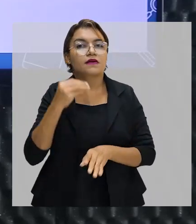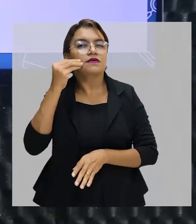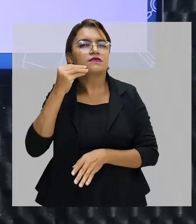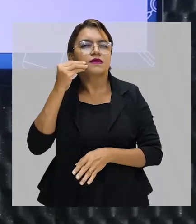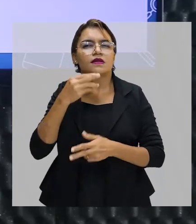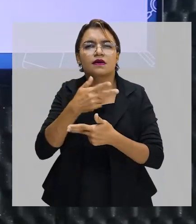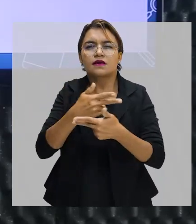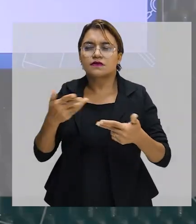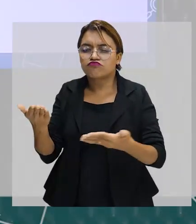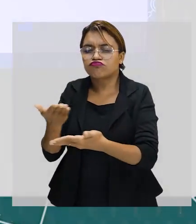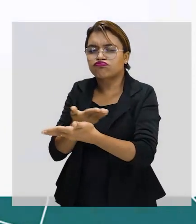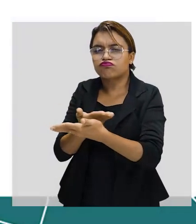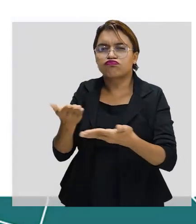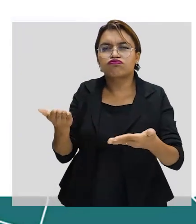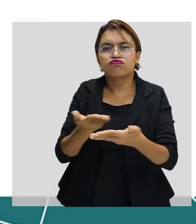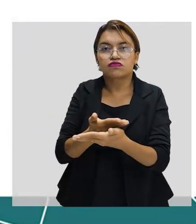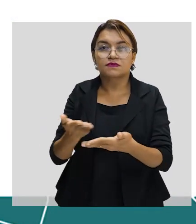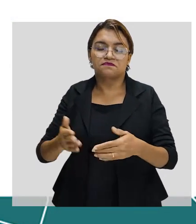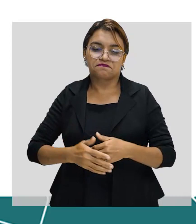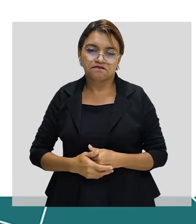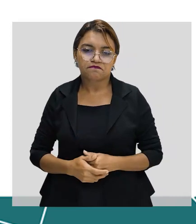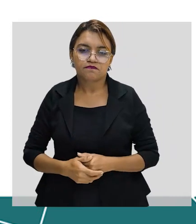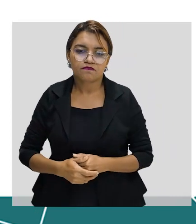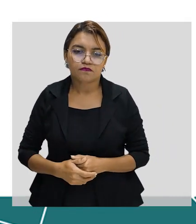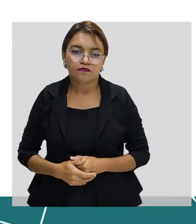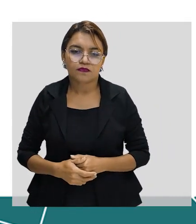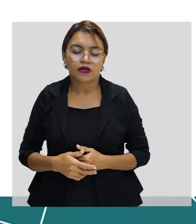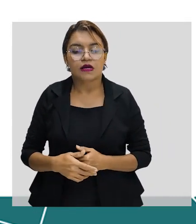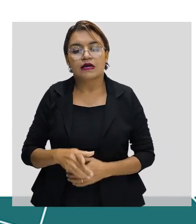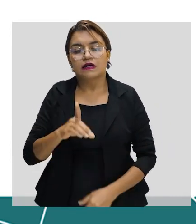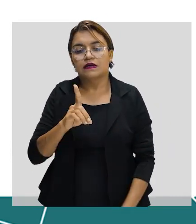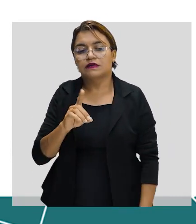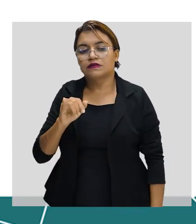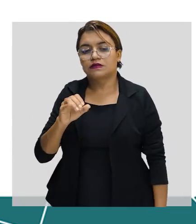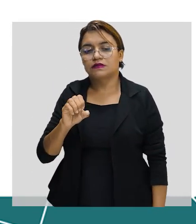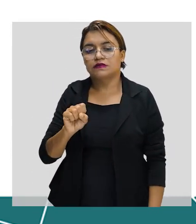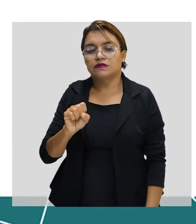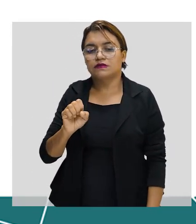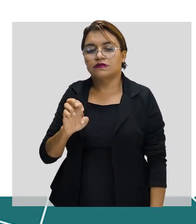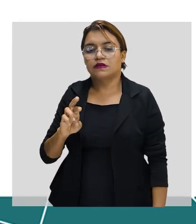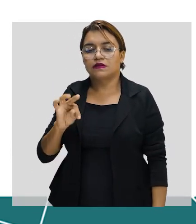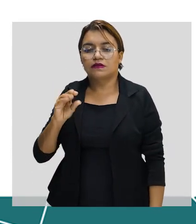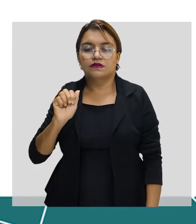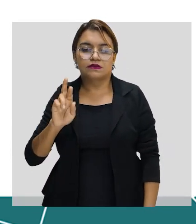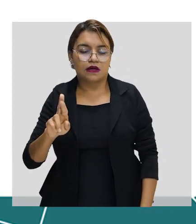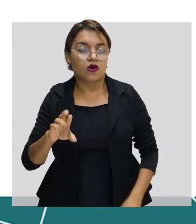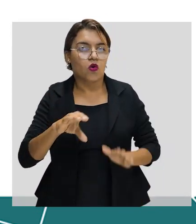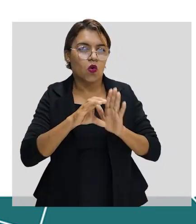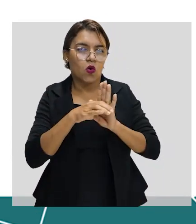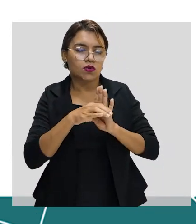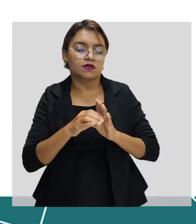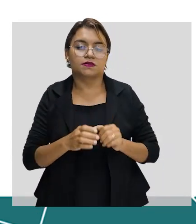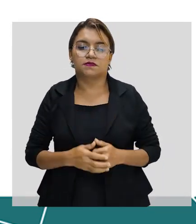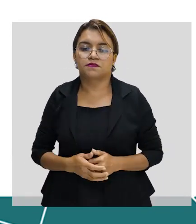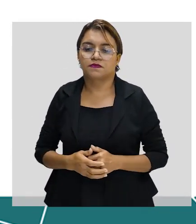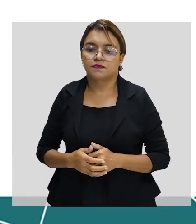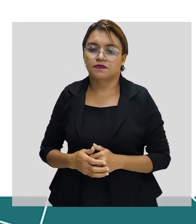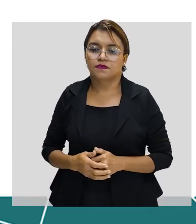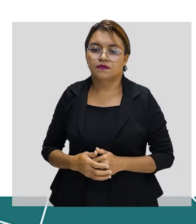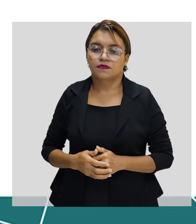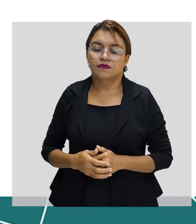verdade, são experiências. Então, o que é dissertar? Vamos ver o conceito. Dissertar